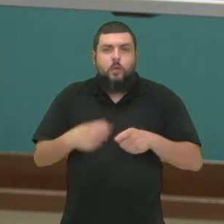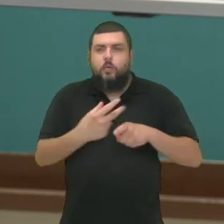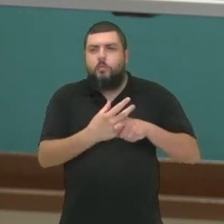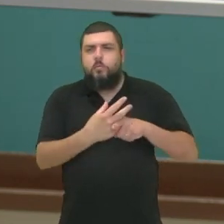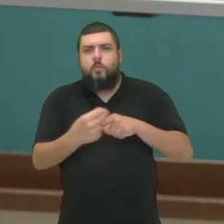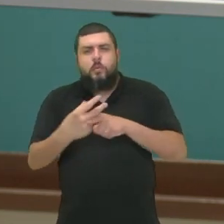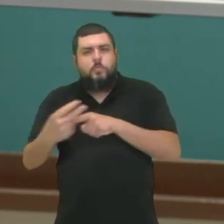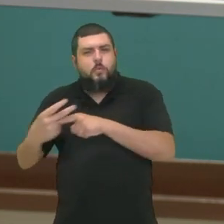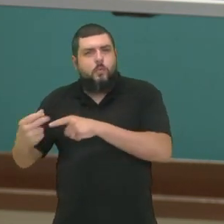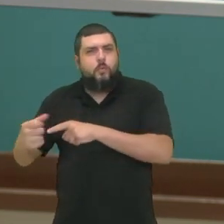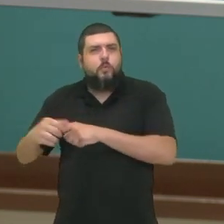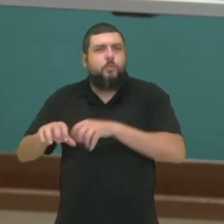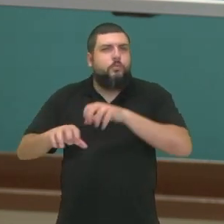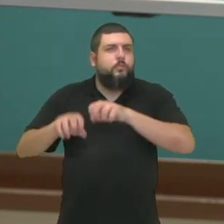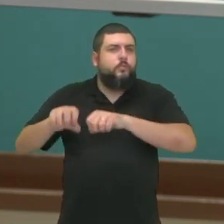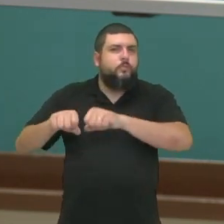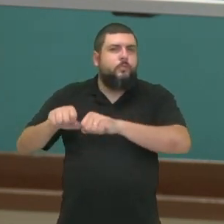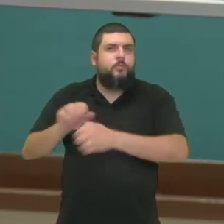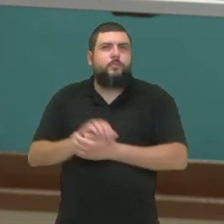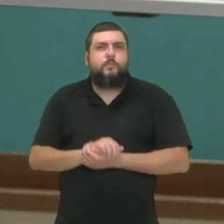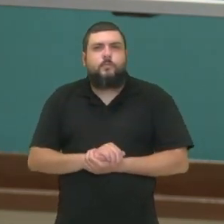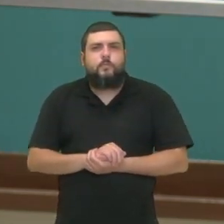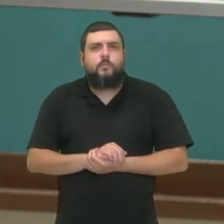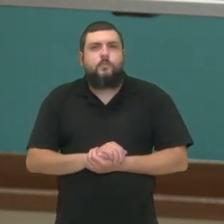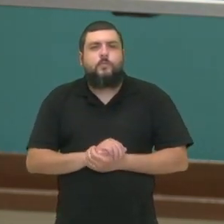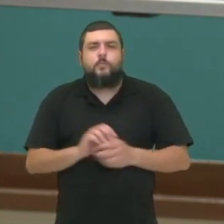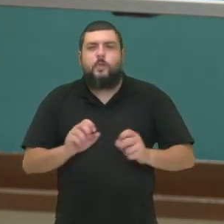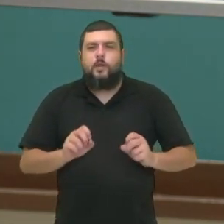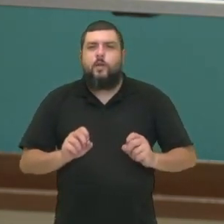comércio marítimo no mar Mediterrâneo. Fechou?